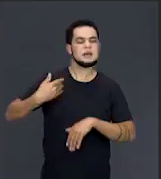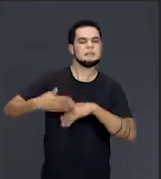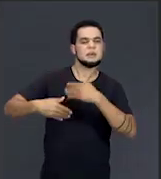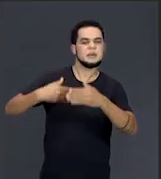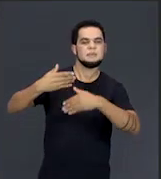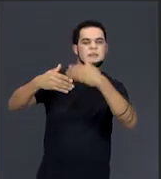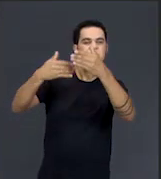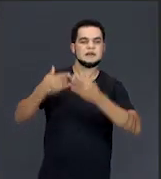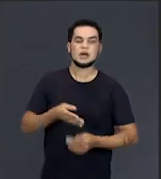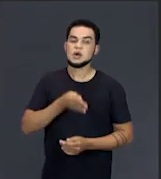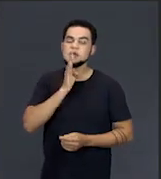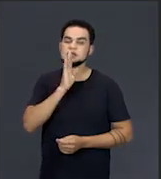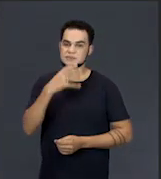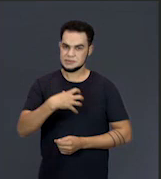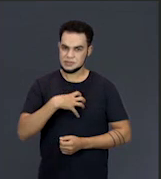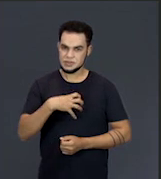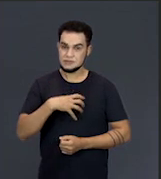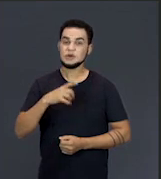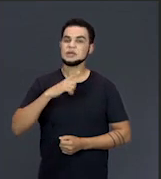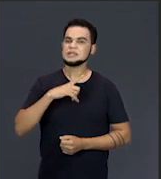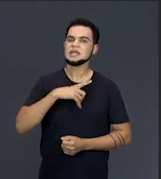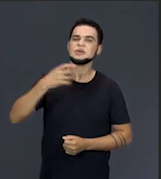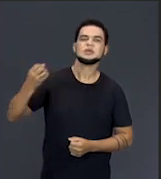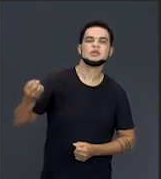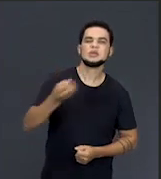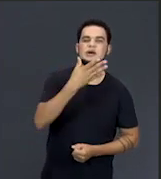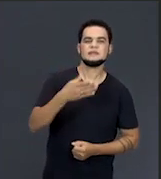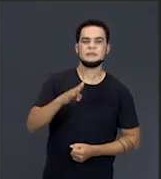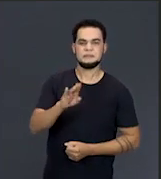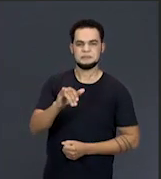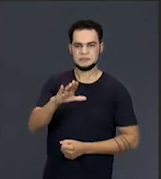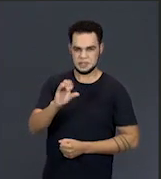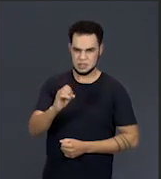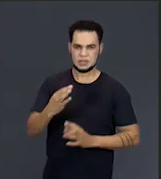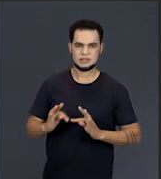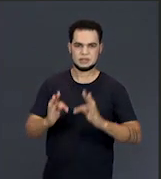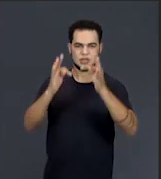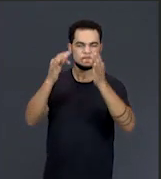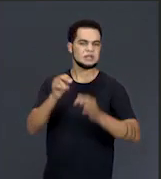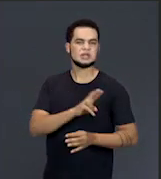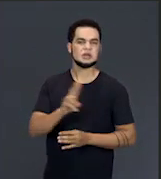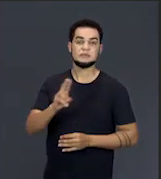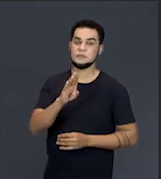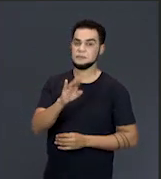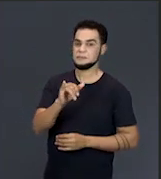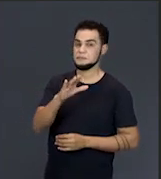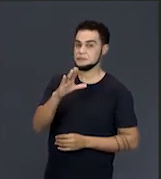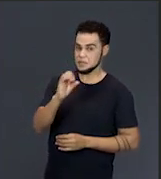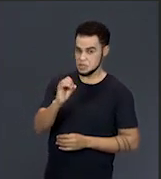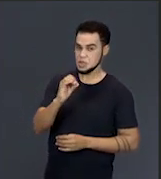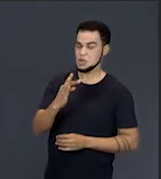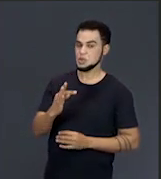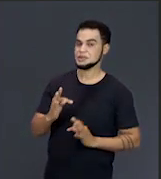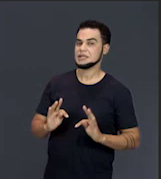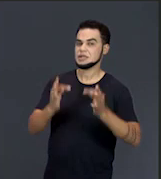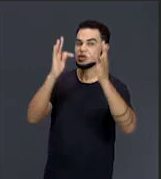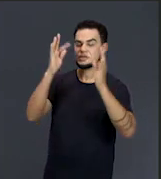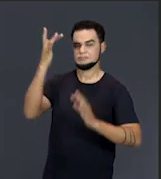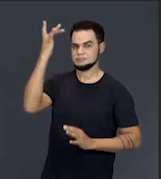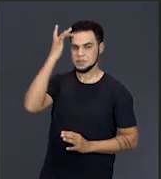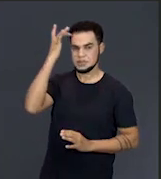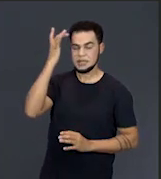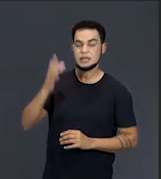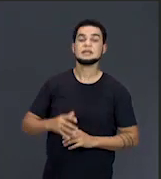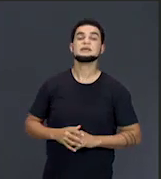científico, surge aí, então uma nova biotecnologia, que nós chamamos aí de biotecnologia moderna, que